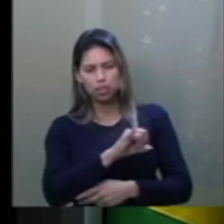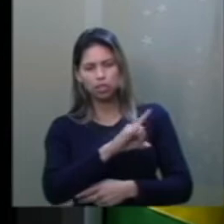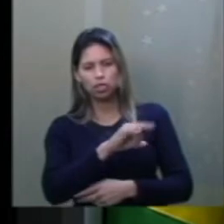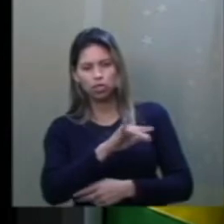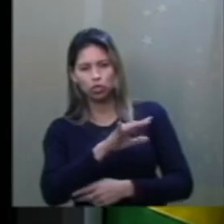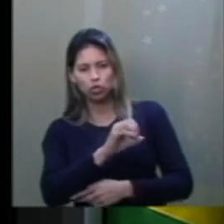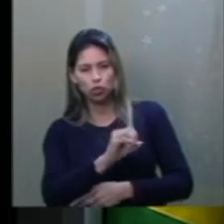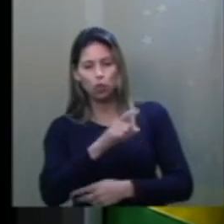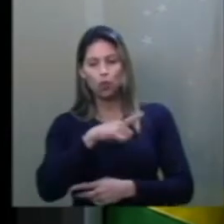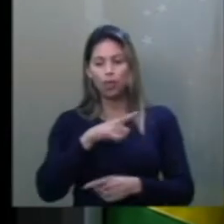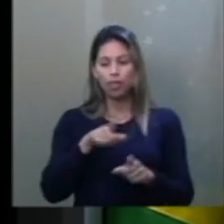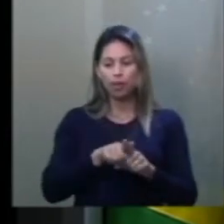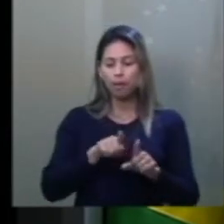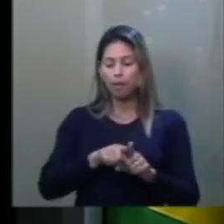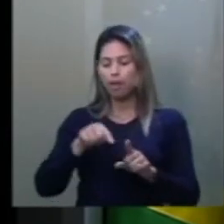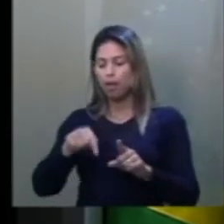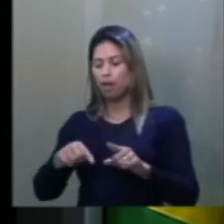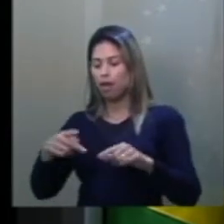Aparecida de Goiânia,